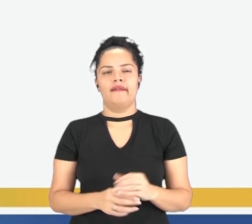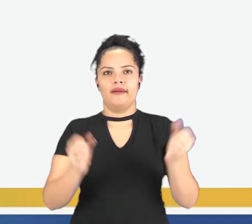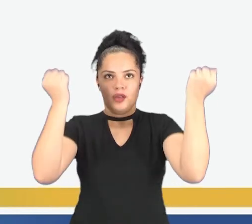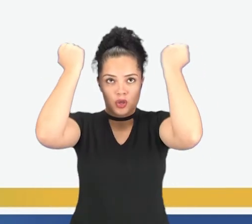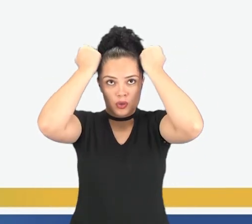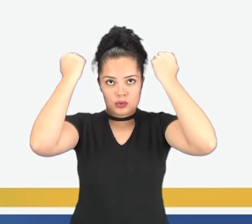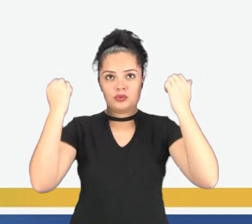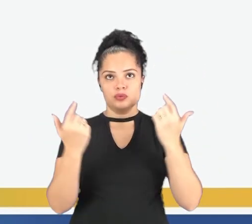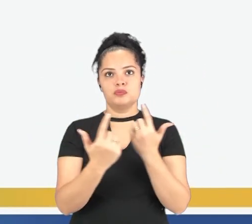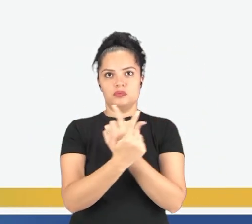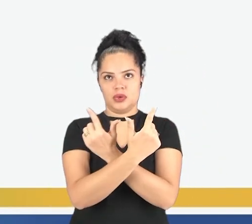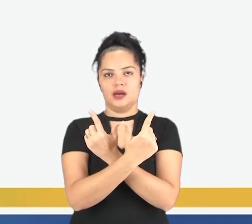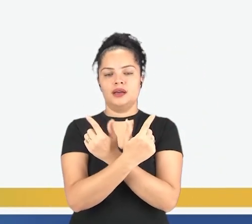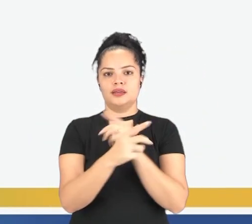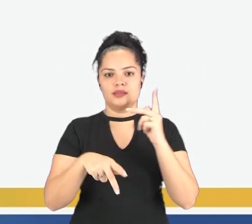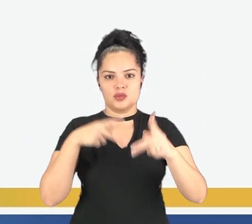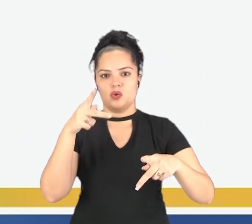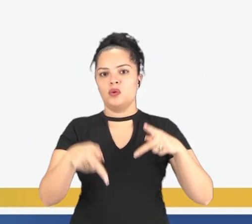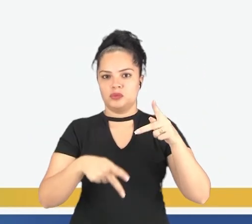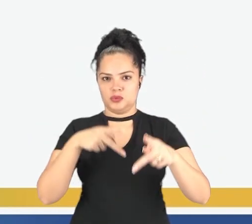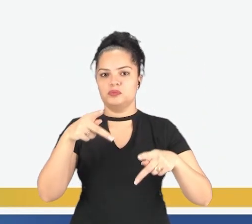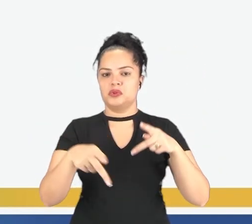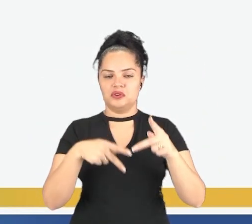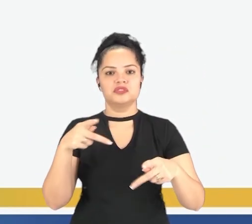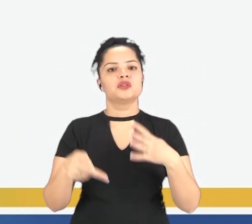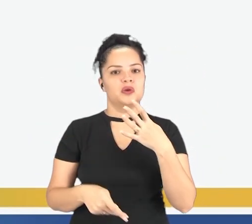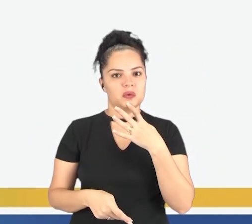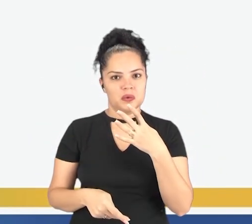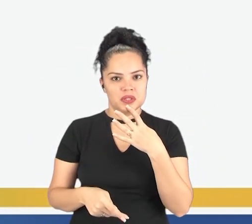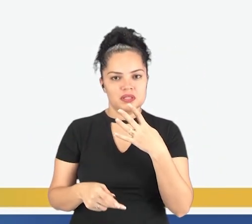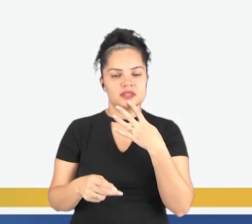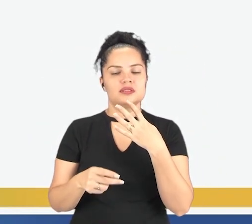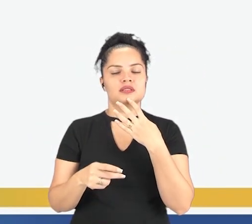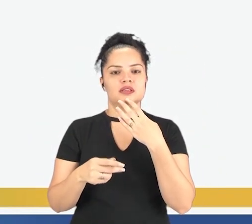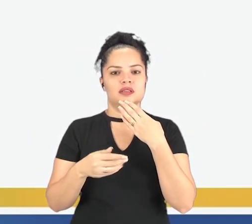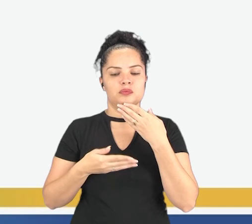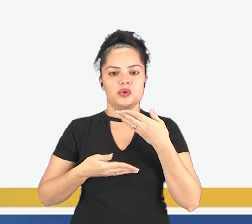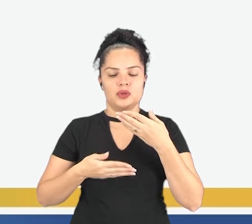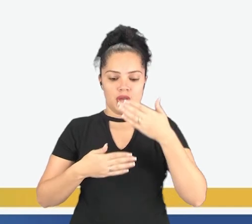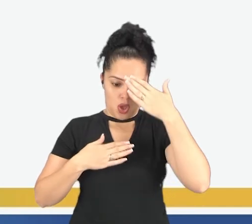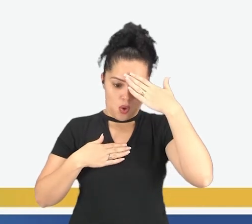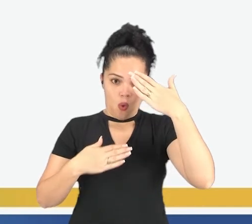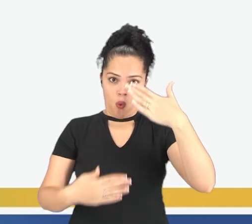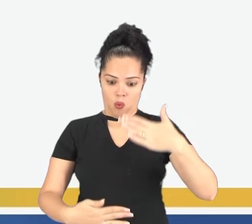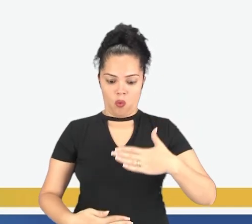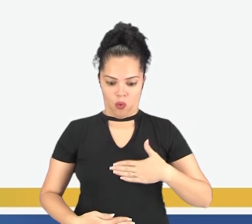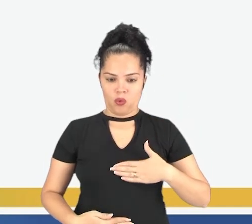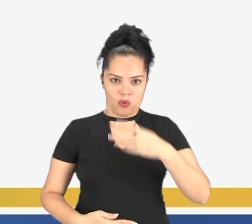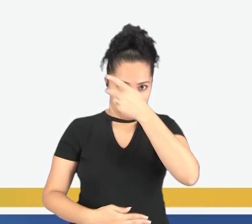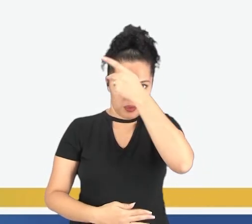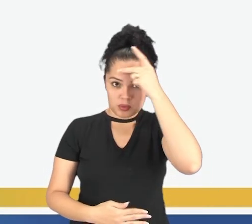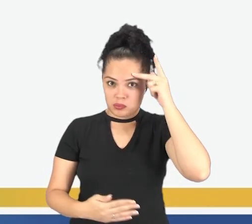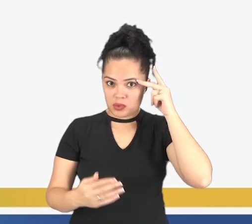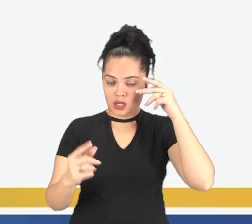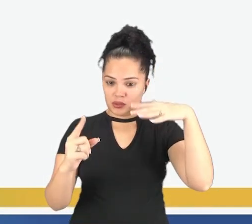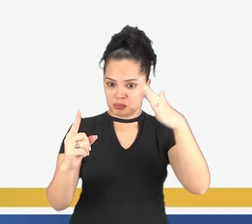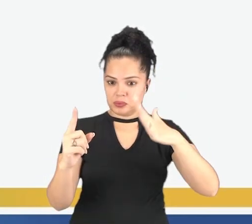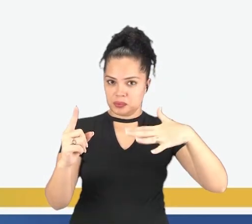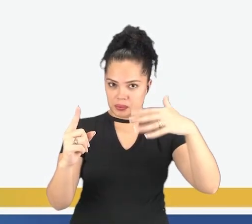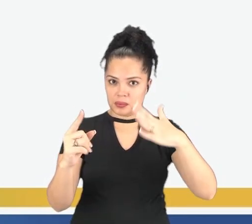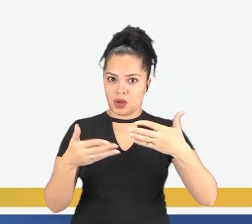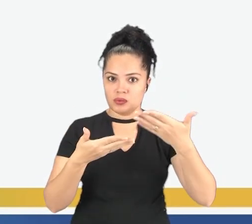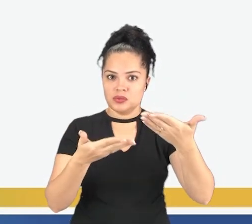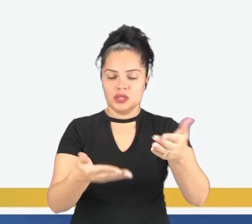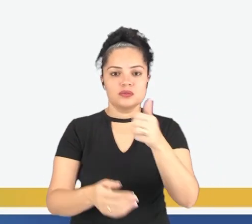os outros povos mesoamericanos, ficaram conhecidos por terem o sacrifício humano como uma prática muito marcante. A respeito dessa